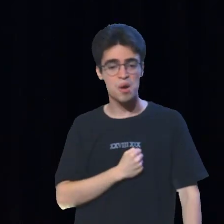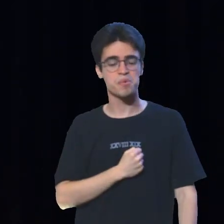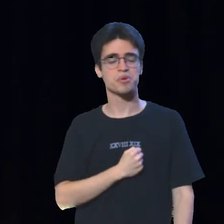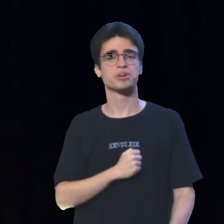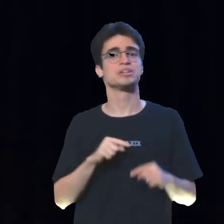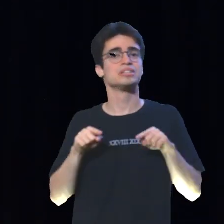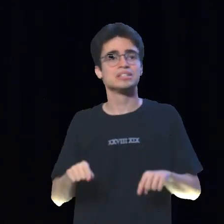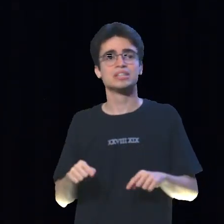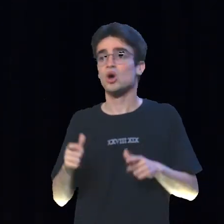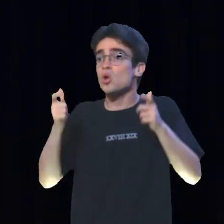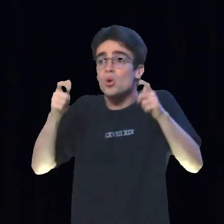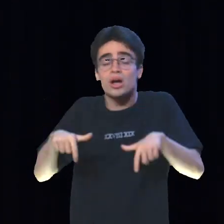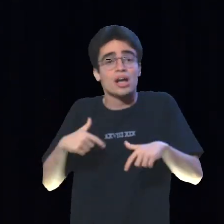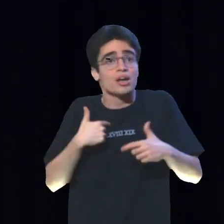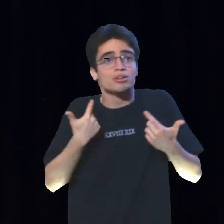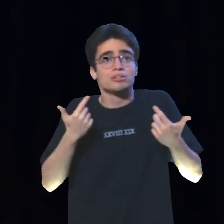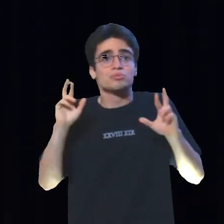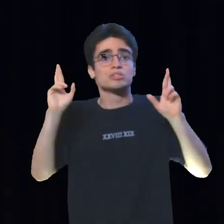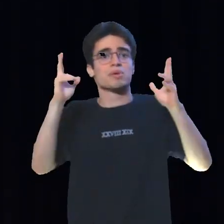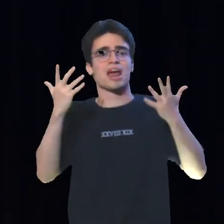ele menos esperava.